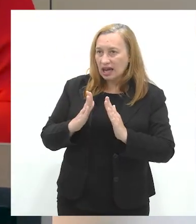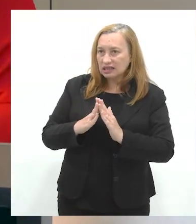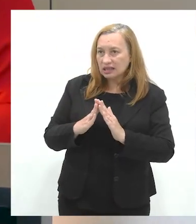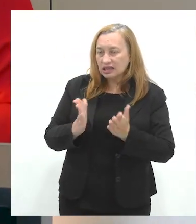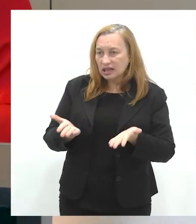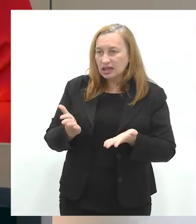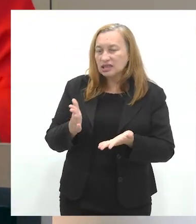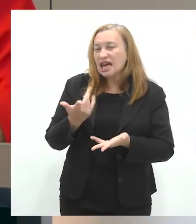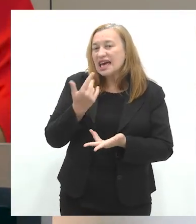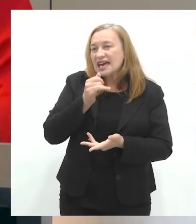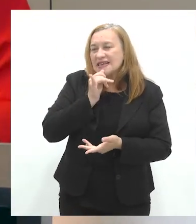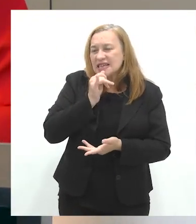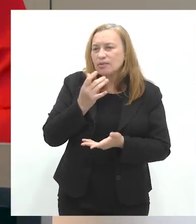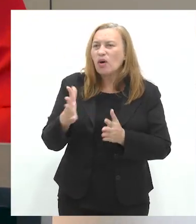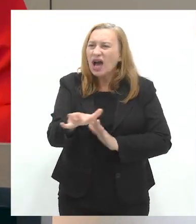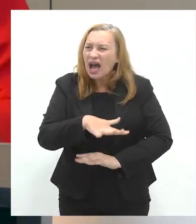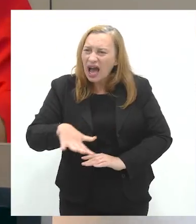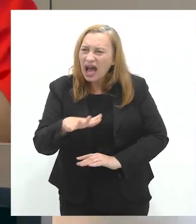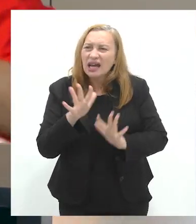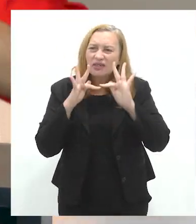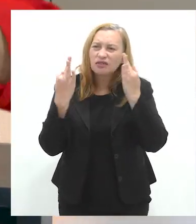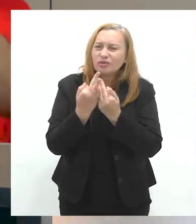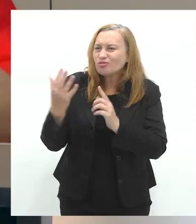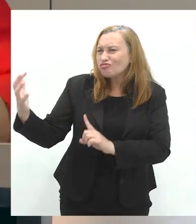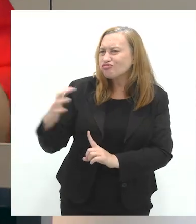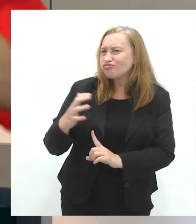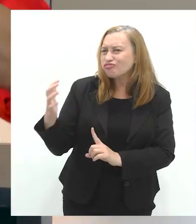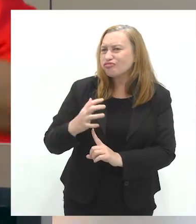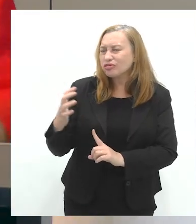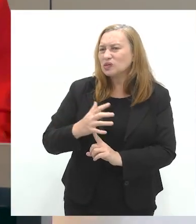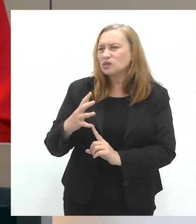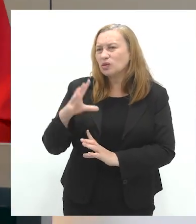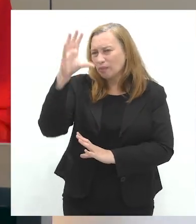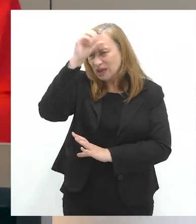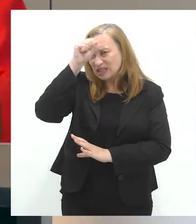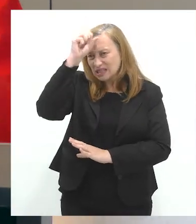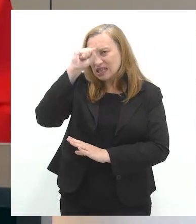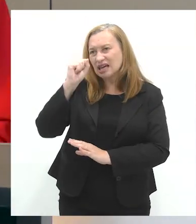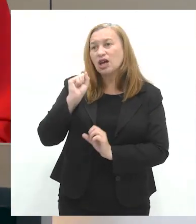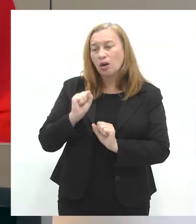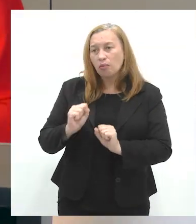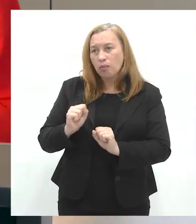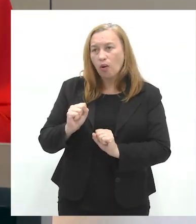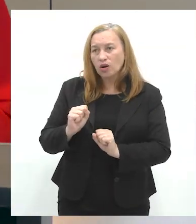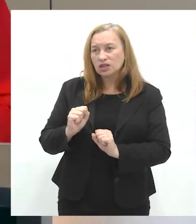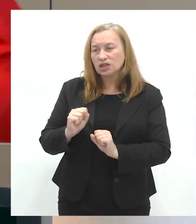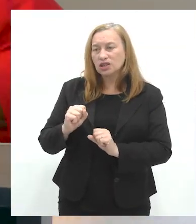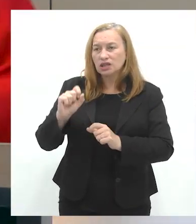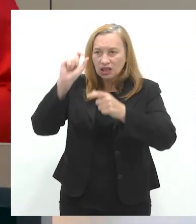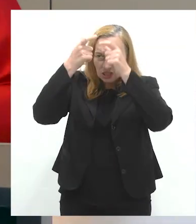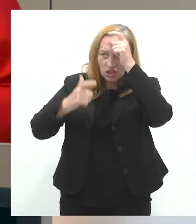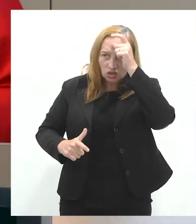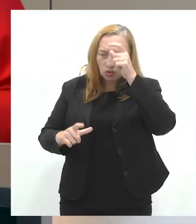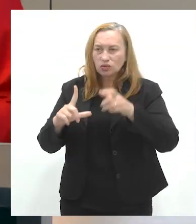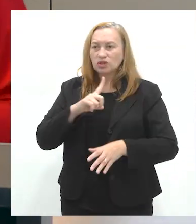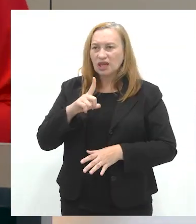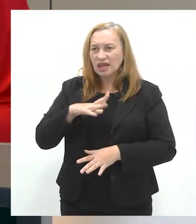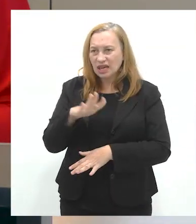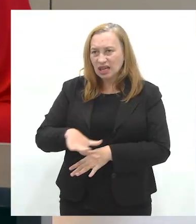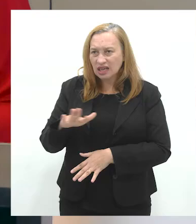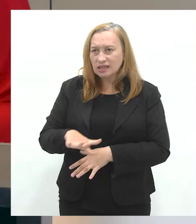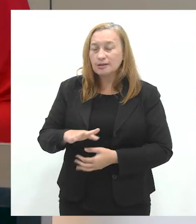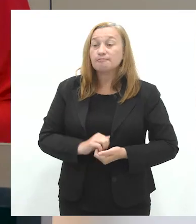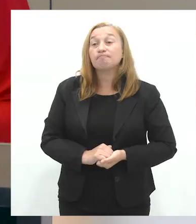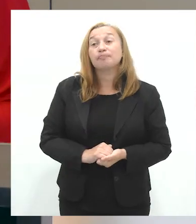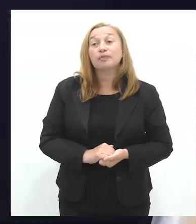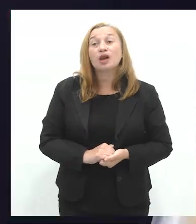Por exemplo, né? Um exemplo raso. O ambiente familiar, ele influencia na aprendizagem? Pode trazer algum transtorno para a